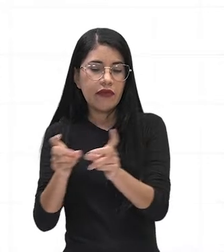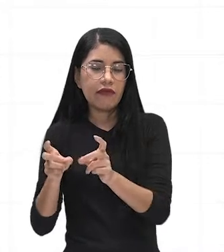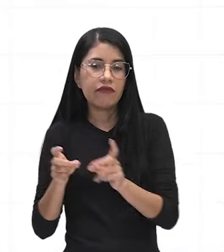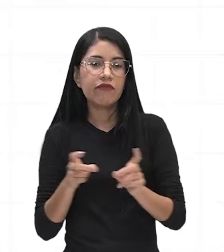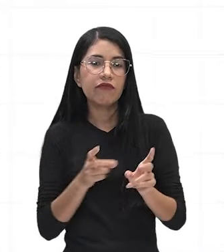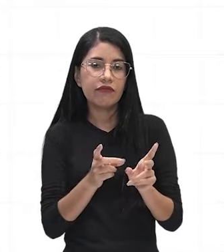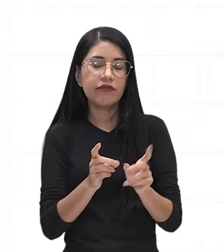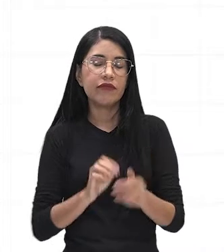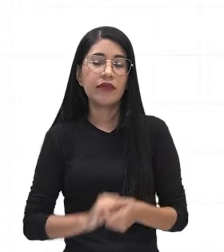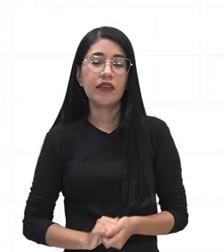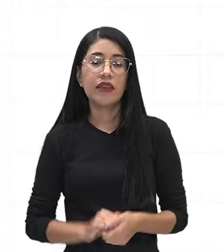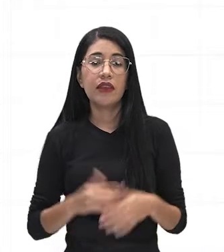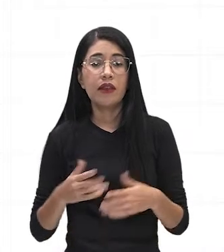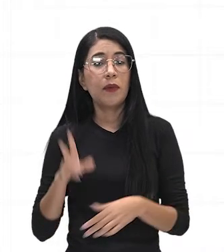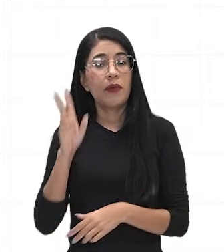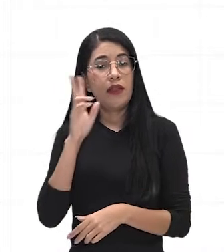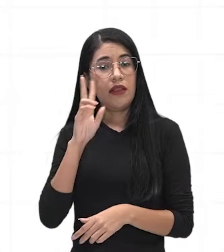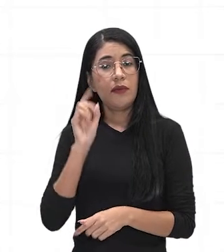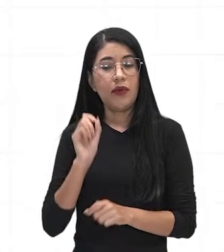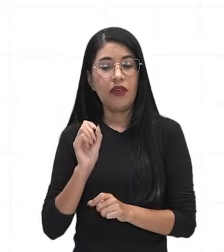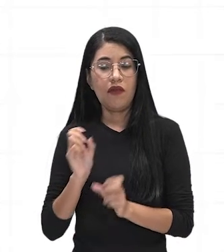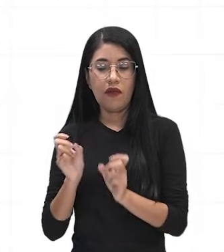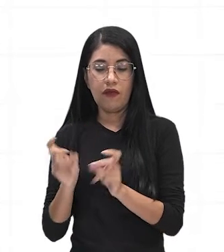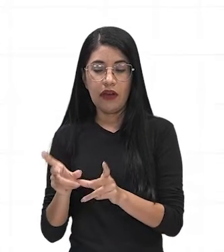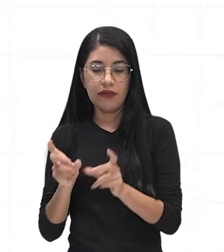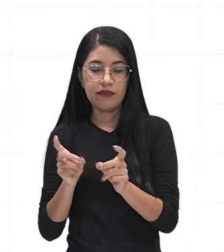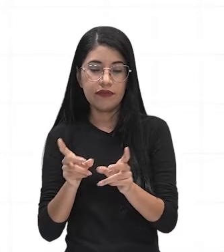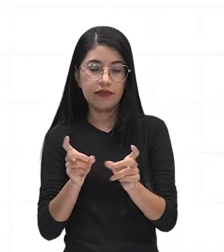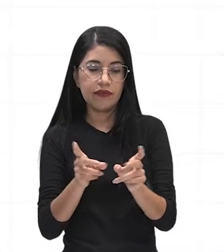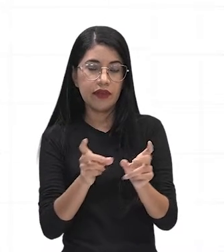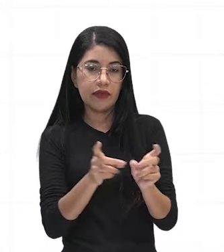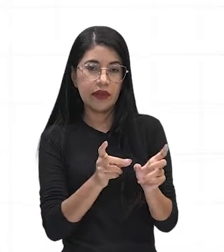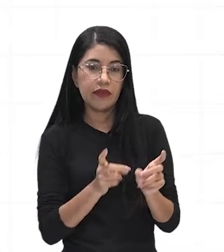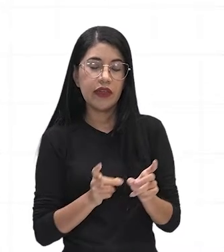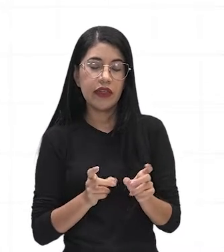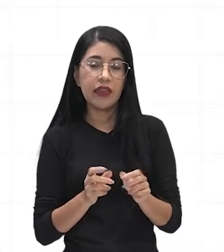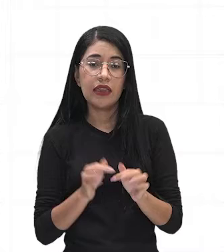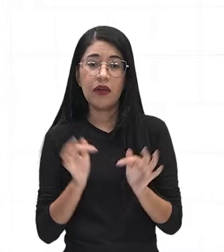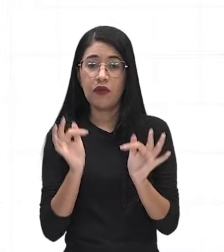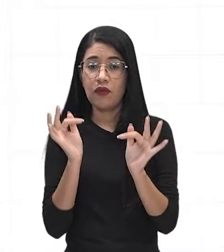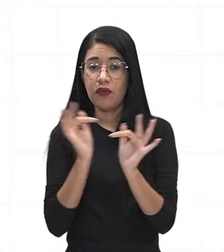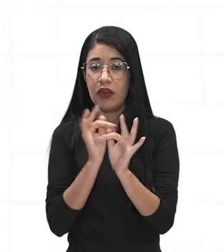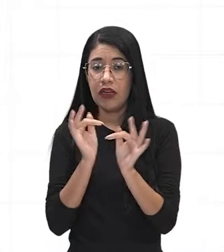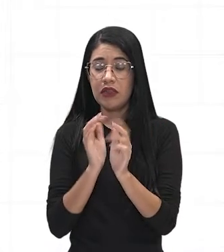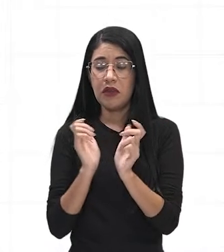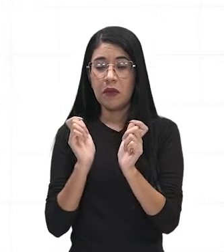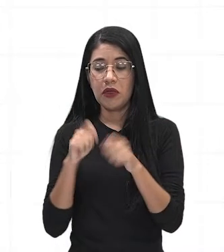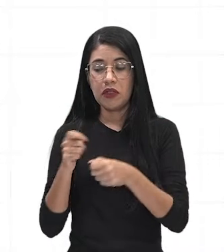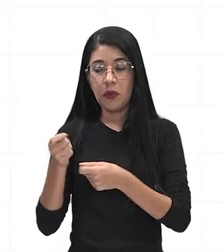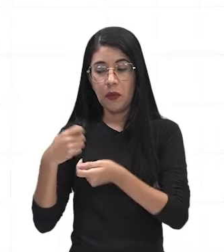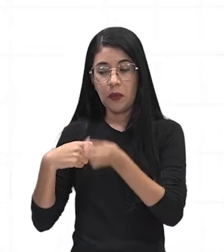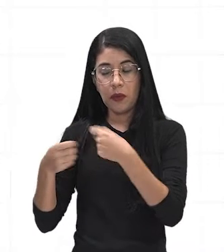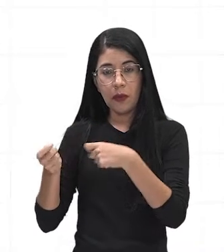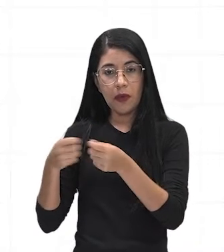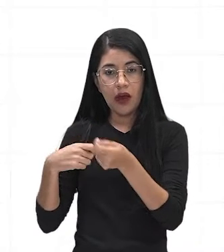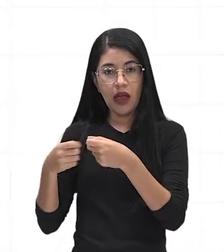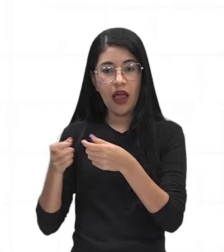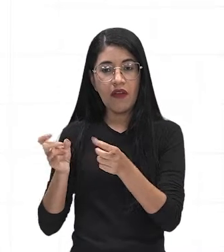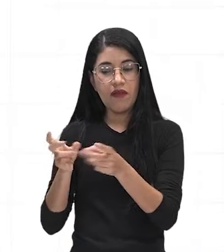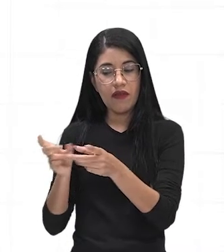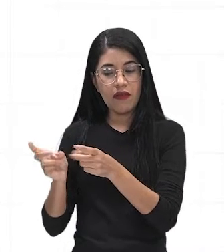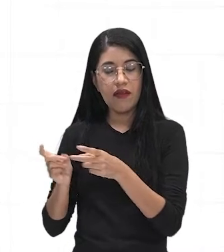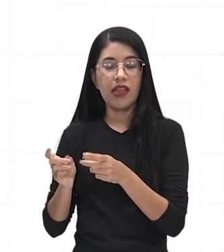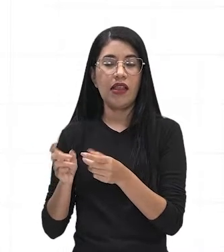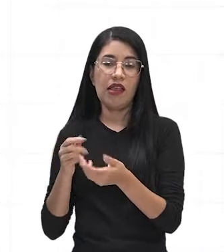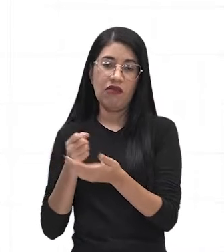Então, lembra aí, eu vou vendendo. Os fenícios, eles têm esse poder de barganha, que é exatamente muito ligado